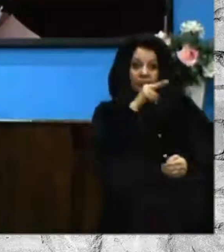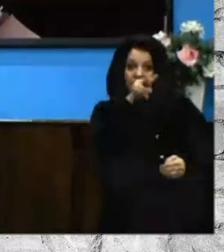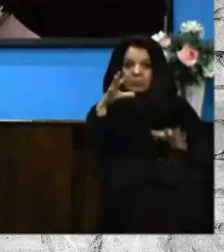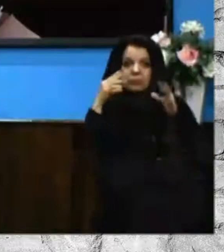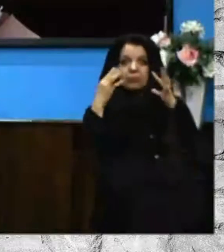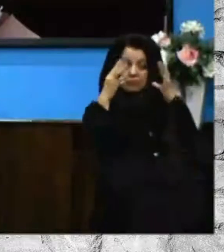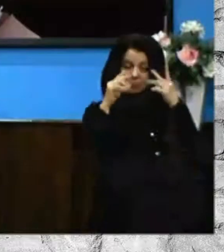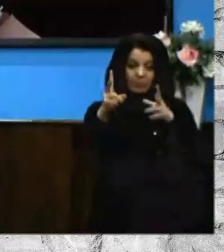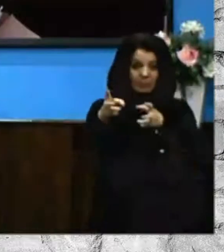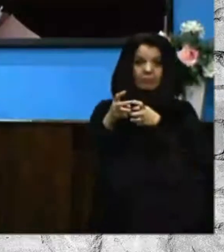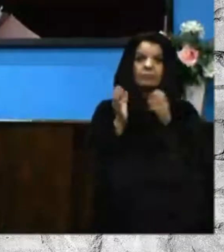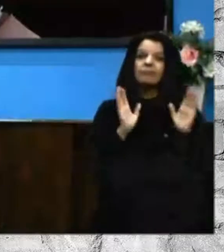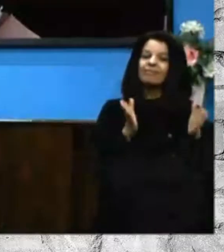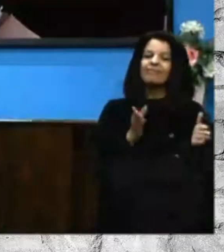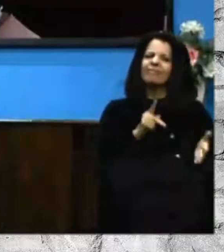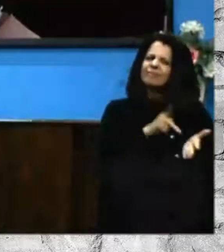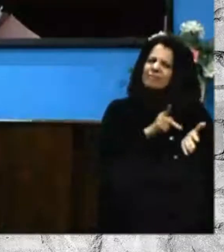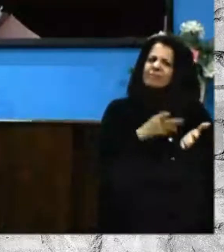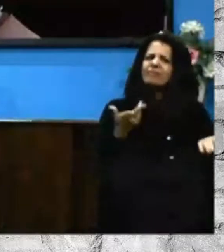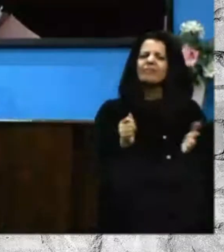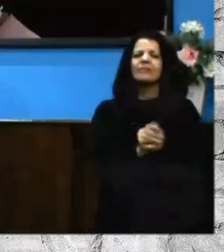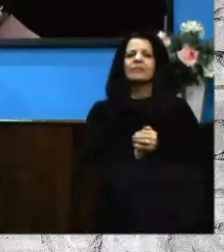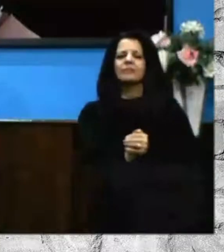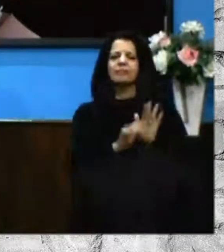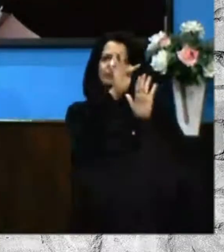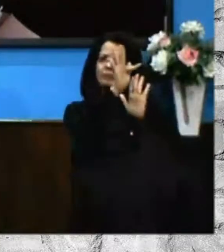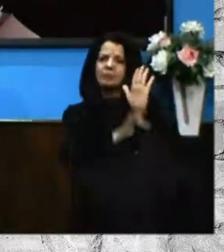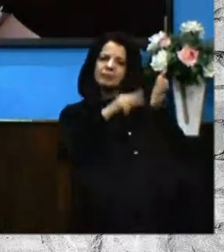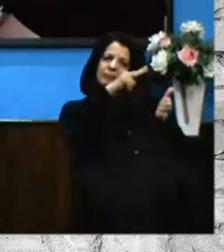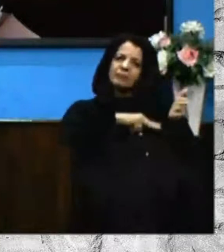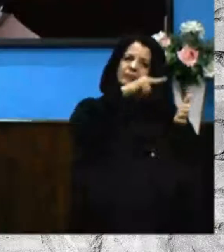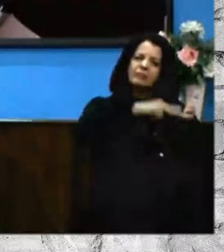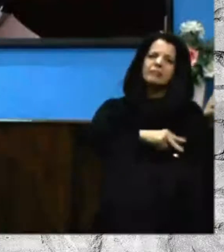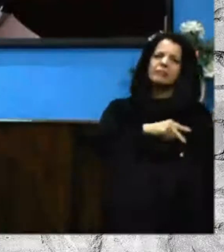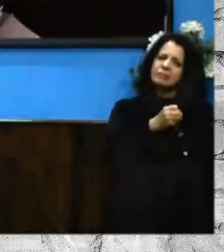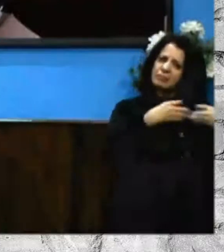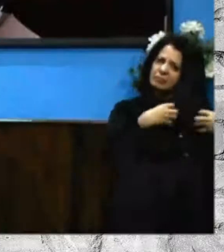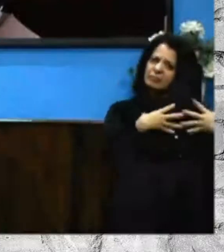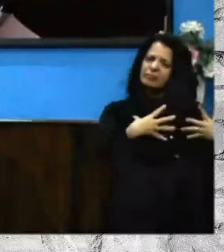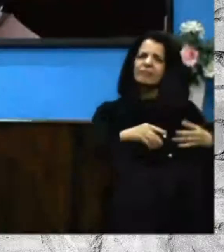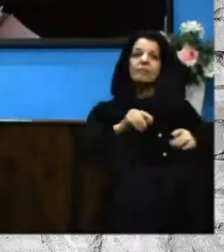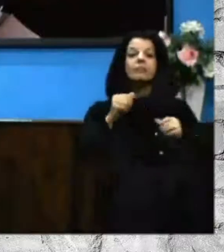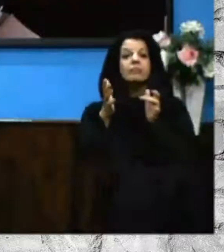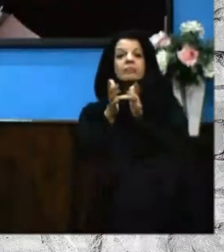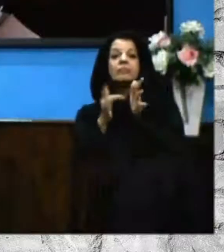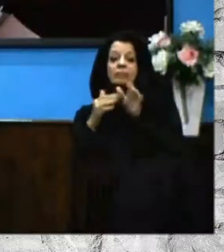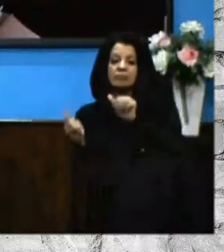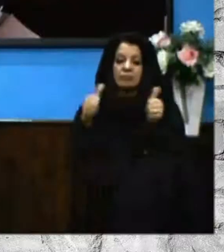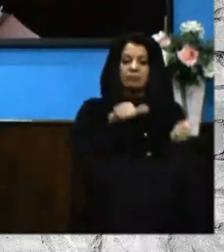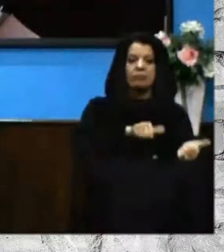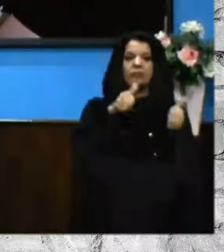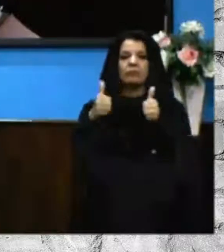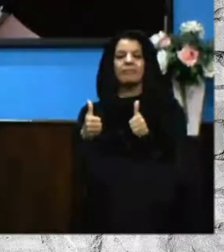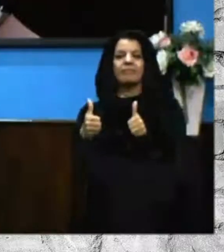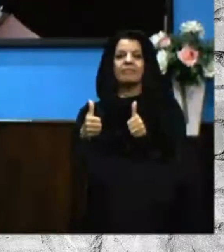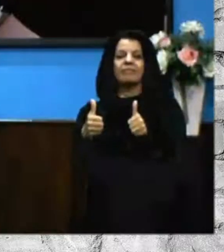agora. Isto é realmente verdade. O texto que nós lemos nos diz que Jesus havia sido batizado,